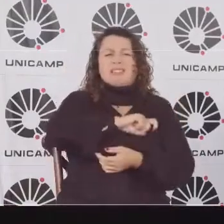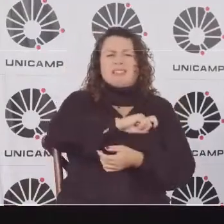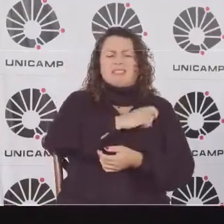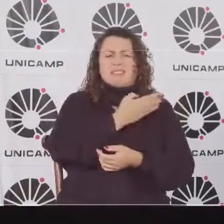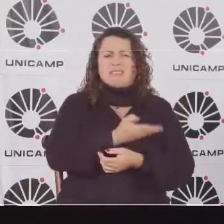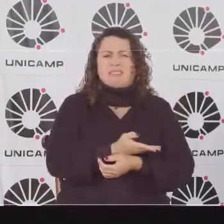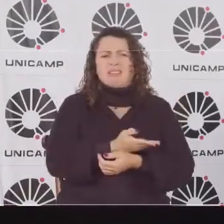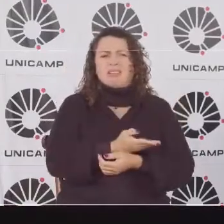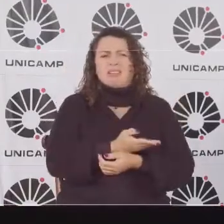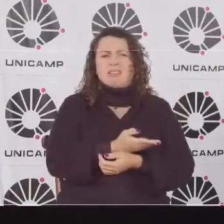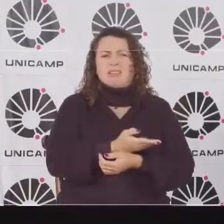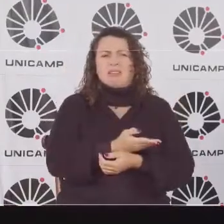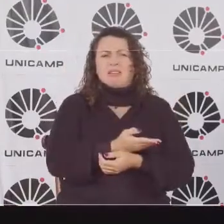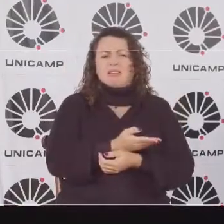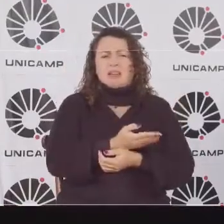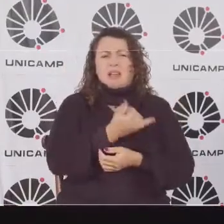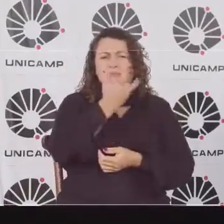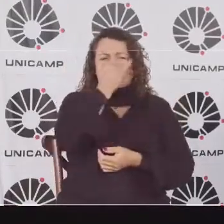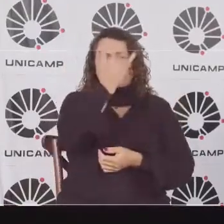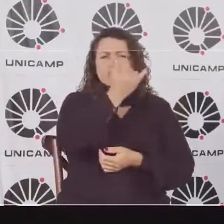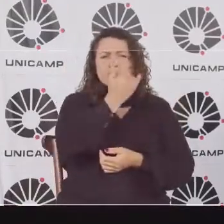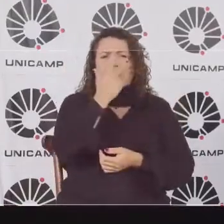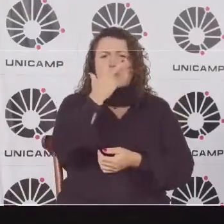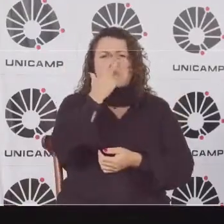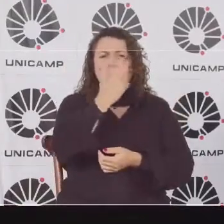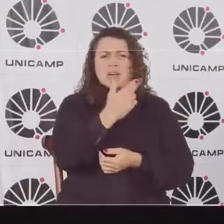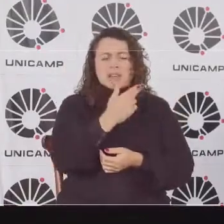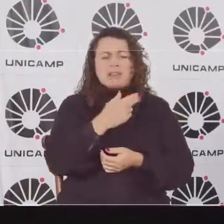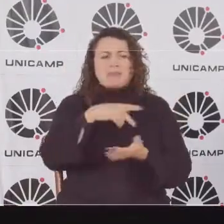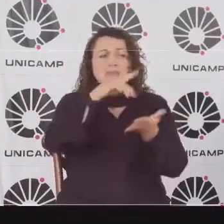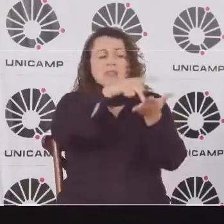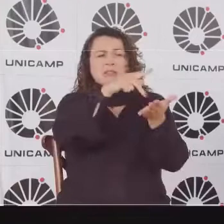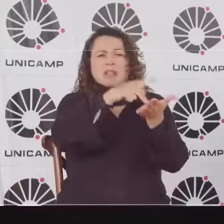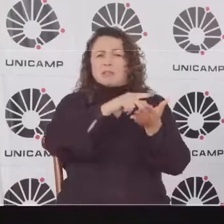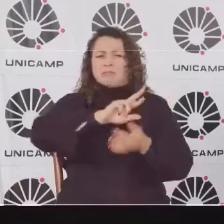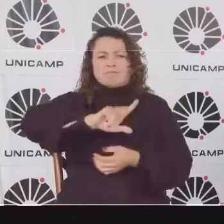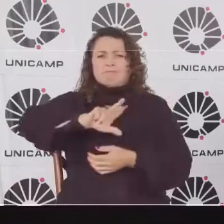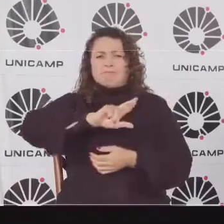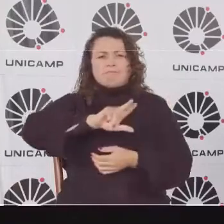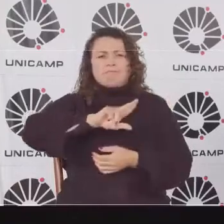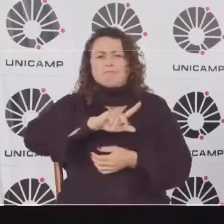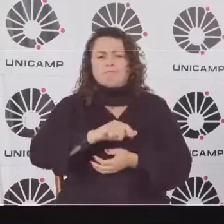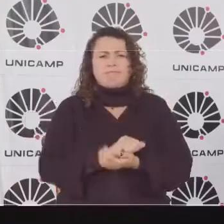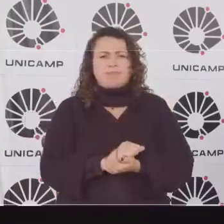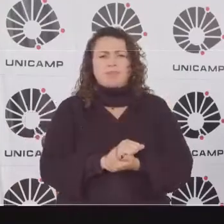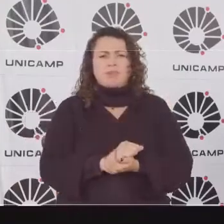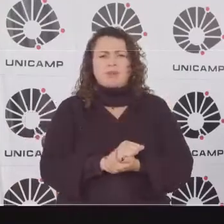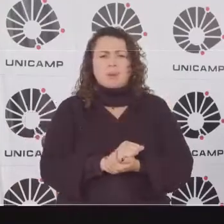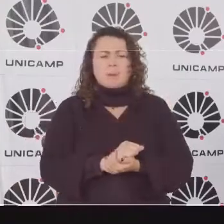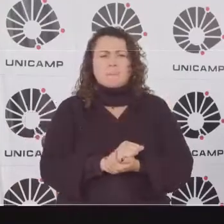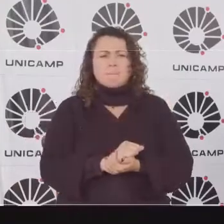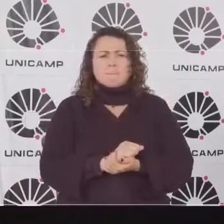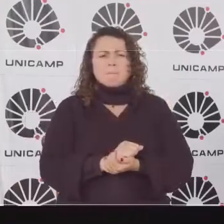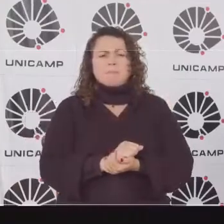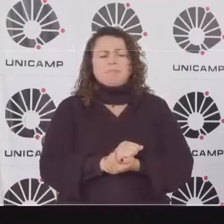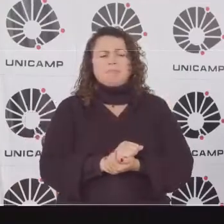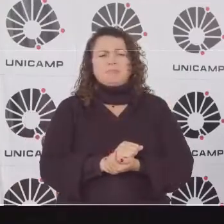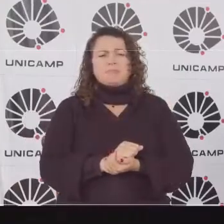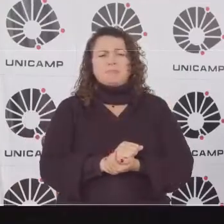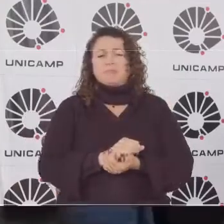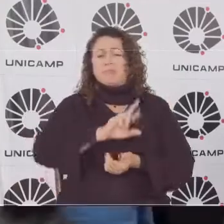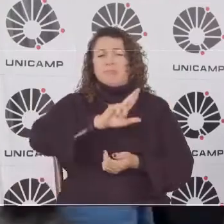elegante é traiçoeiro Quando parece sincero é deselegante por ser mesquinho